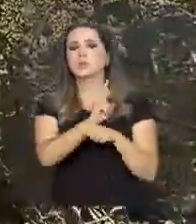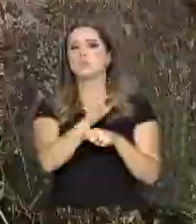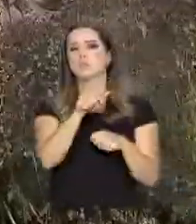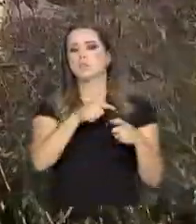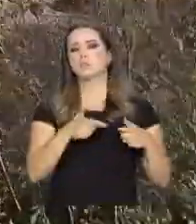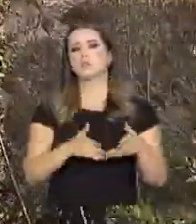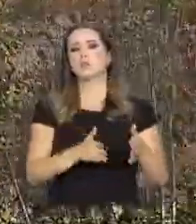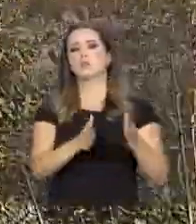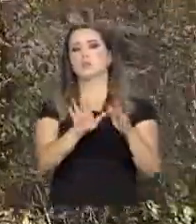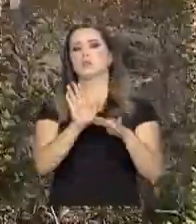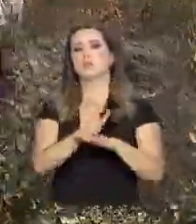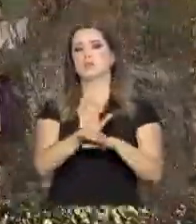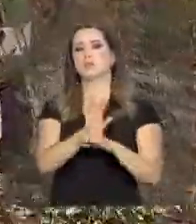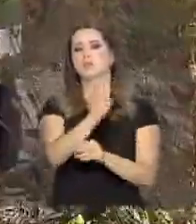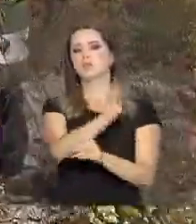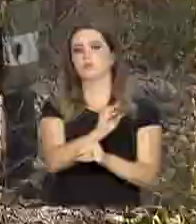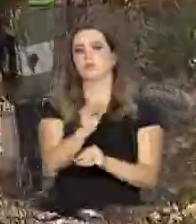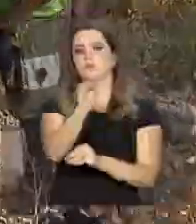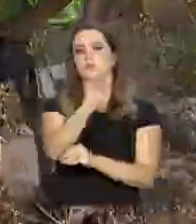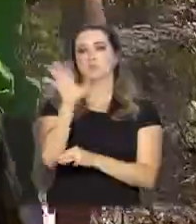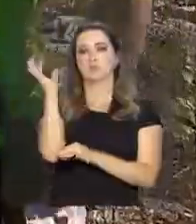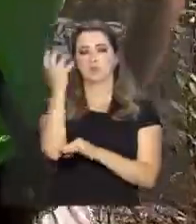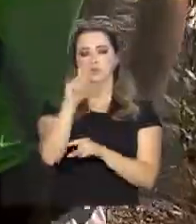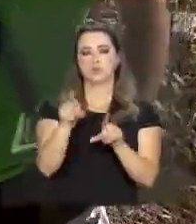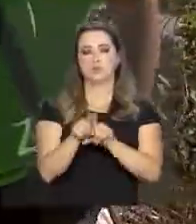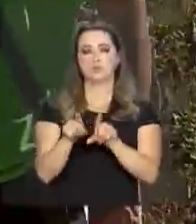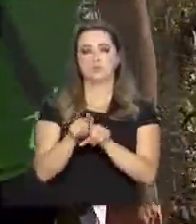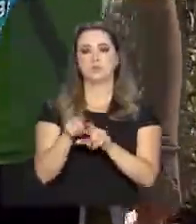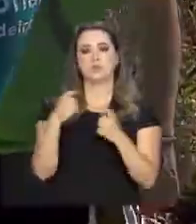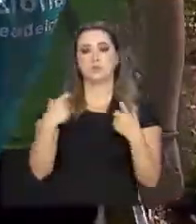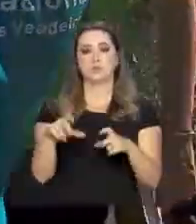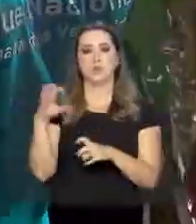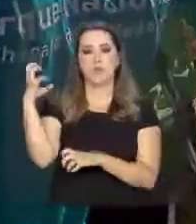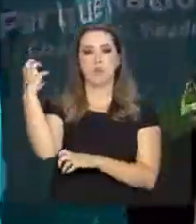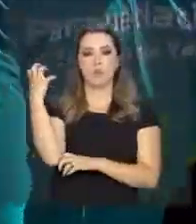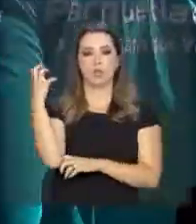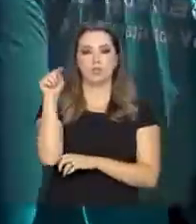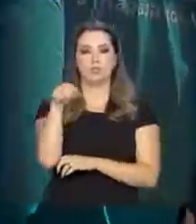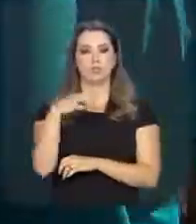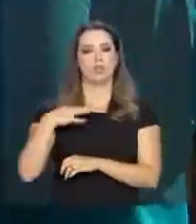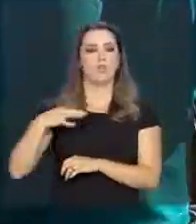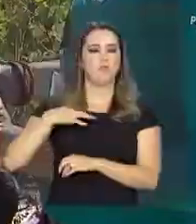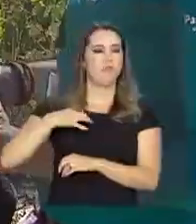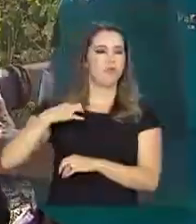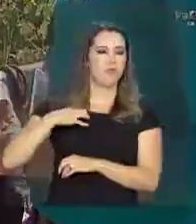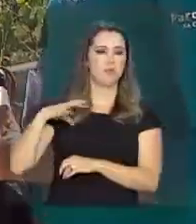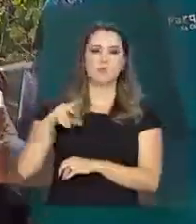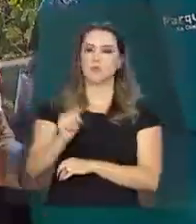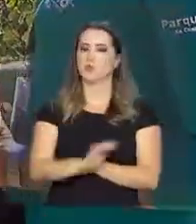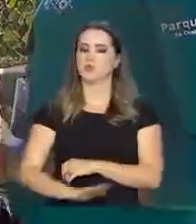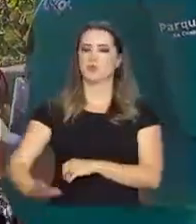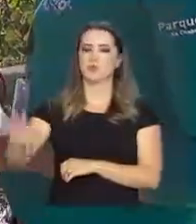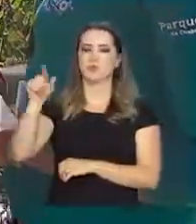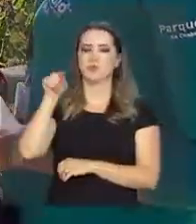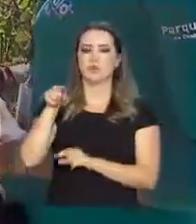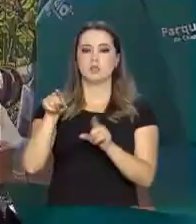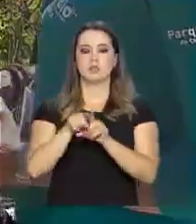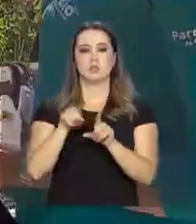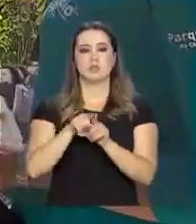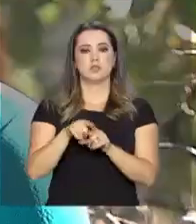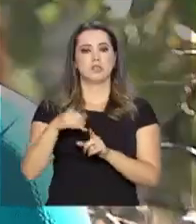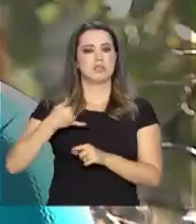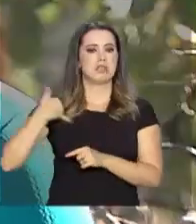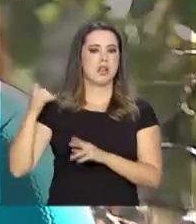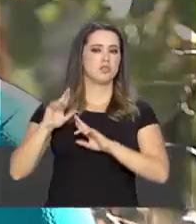Assim, colaboram com a conservação do parque e também do Cerrado, a voluntários de todos os lugares do Brasil, idades e